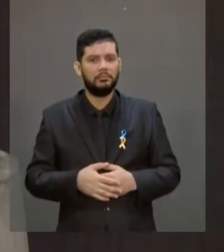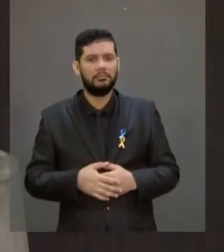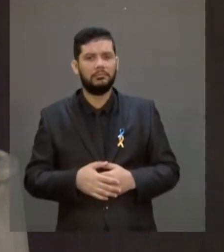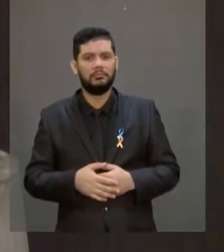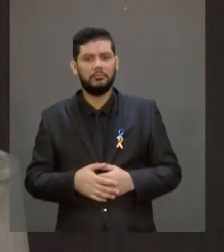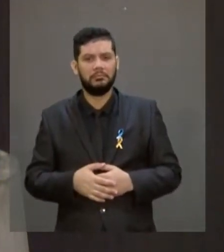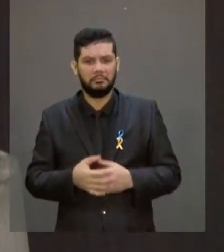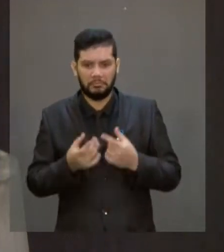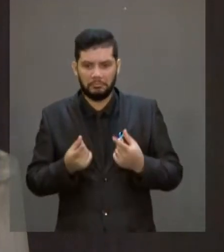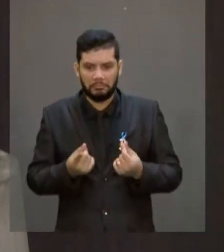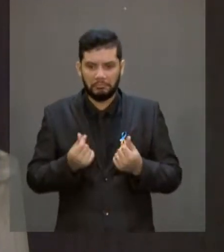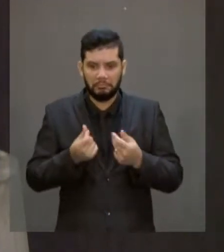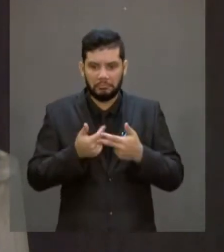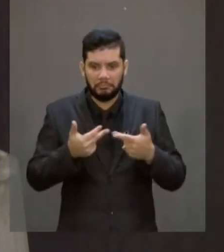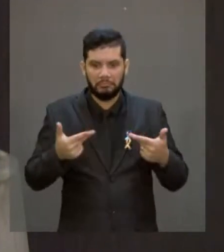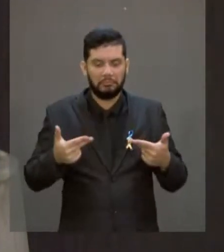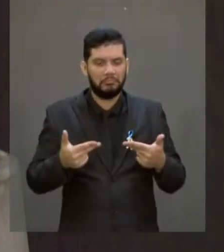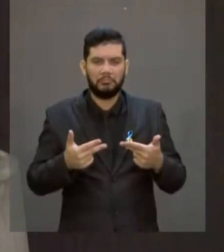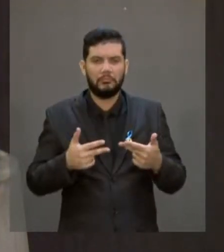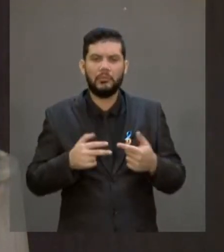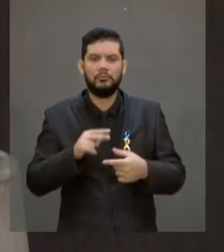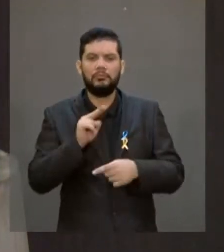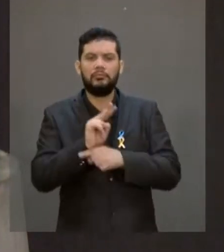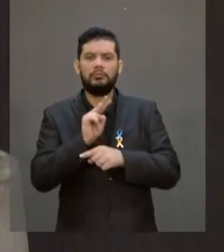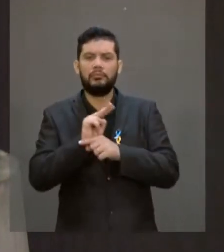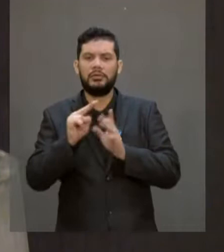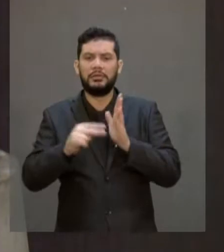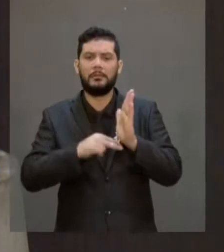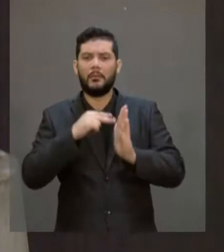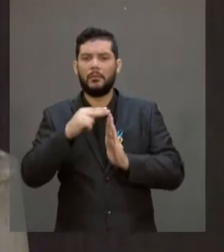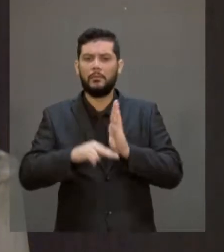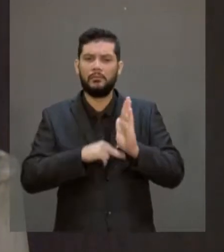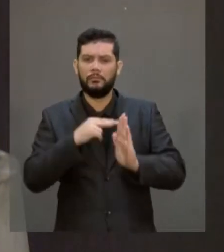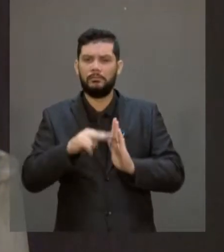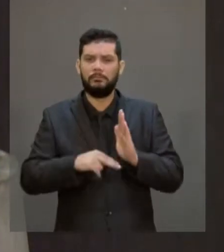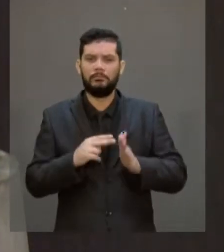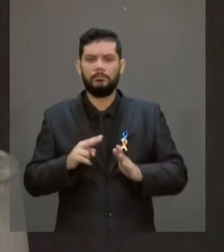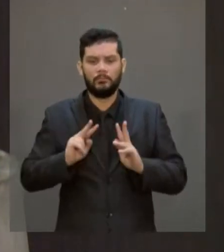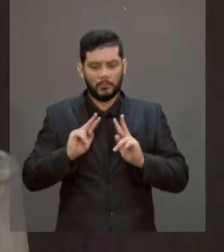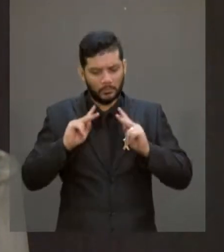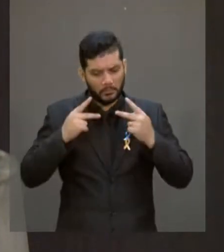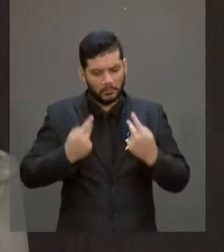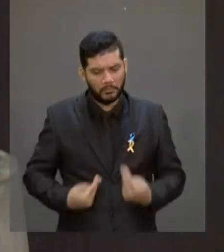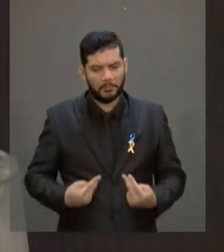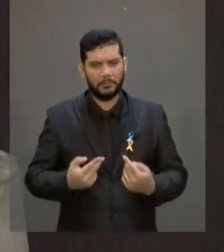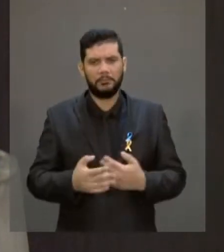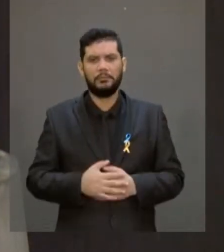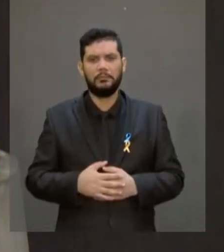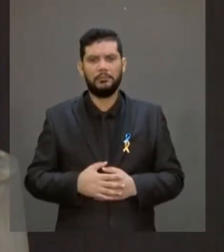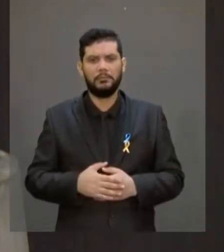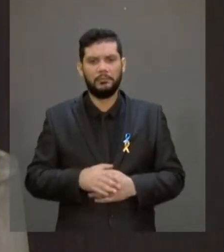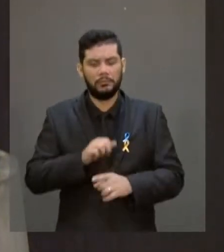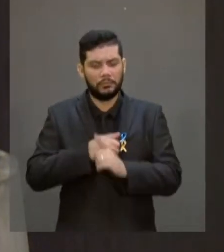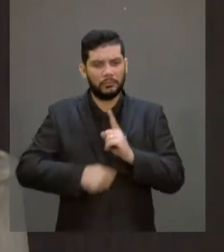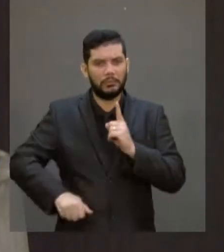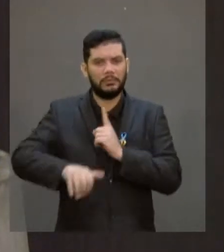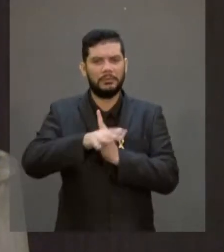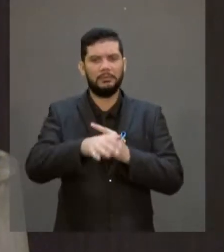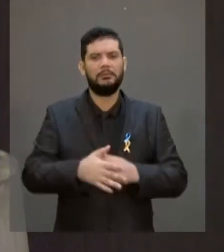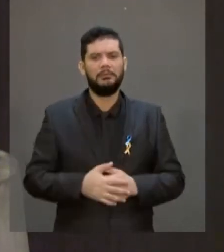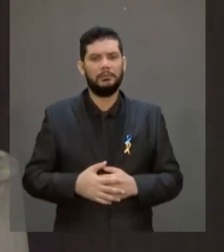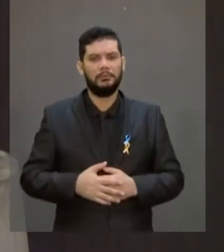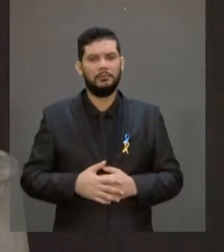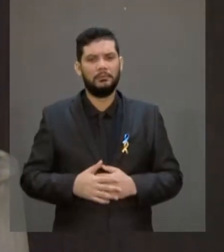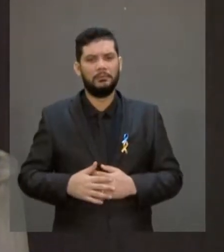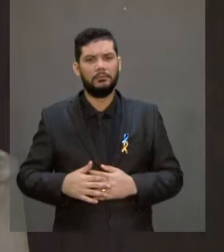reparação material, a reparação muitas vezes é reparação simbólica, é a reparação humana, é a reparação social. O